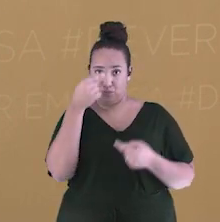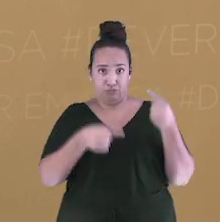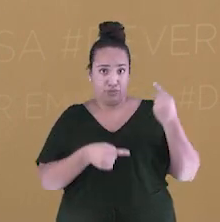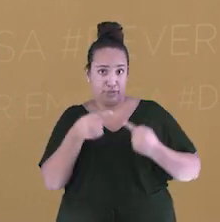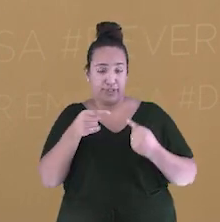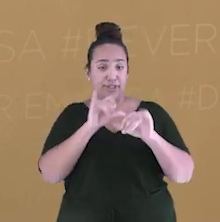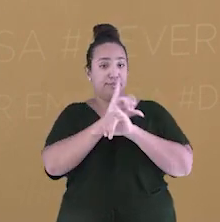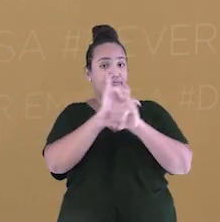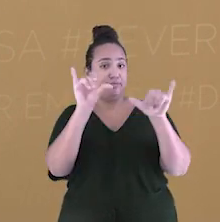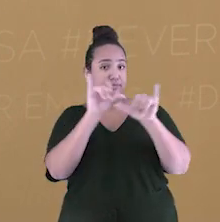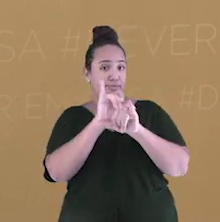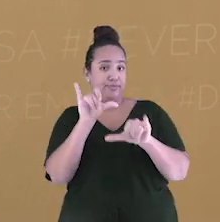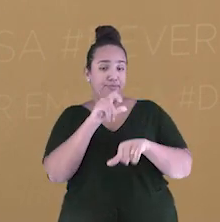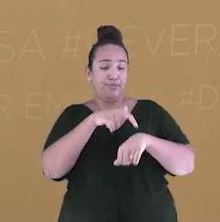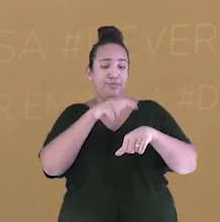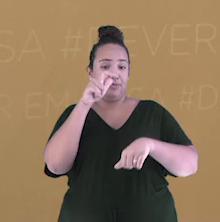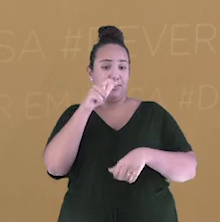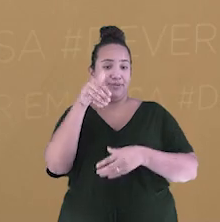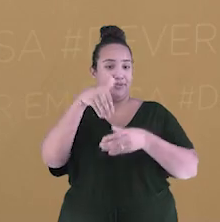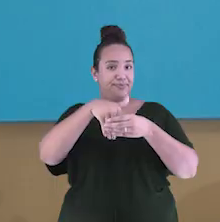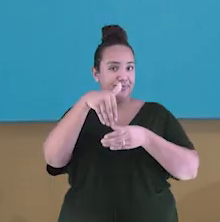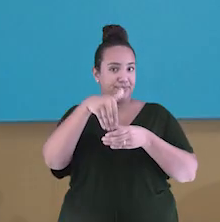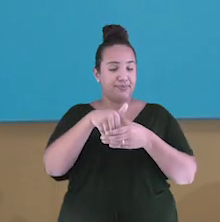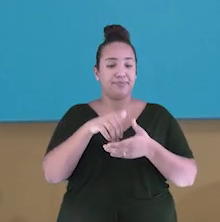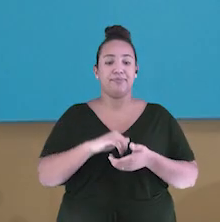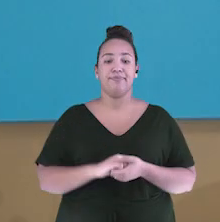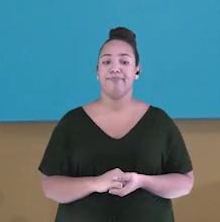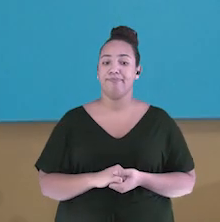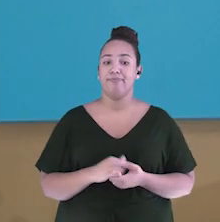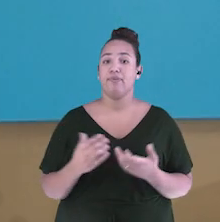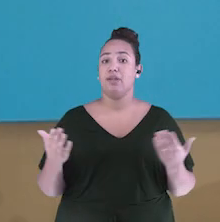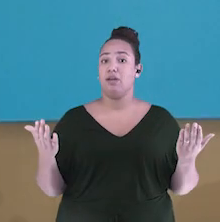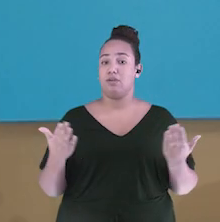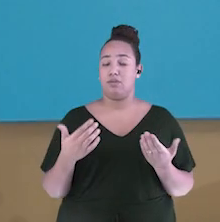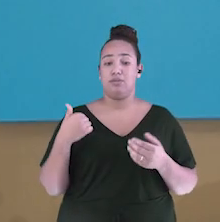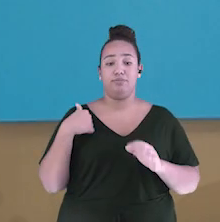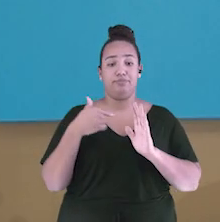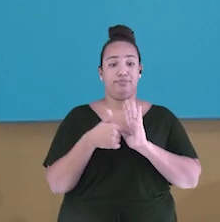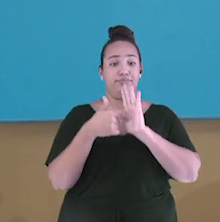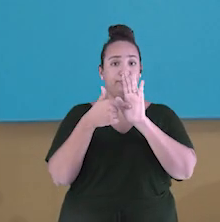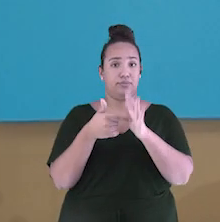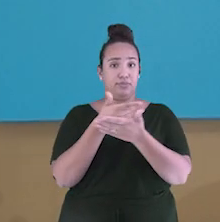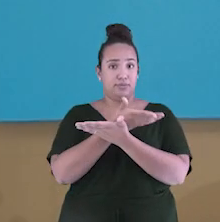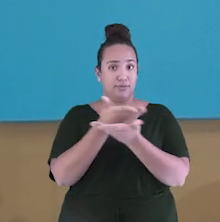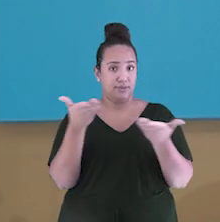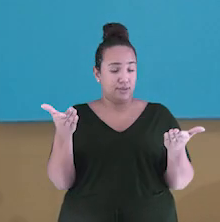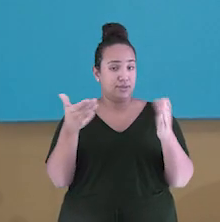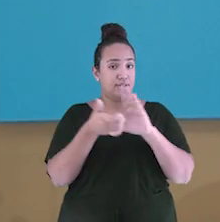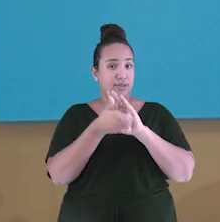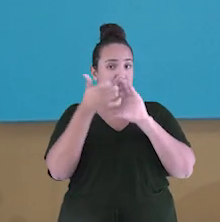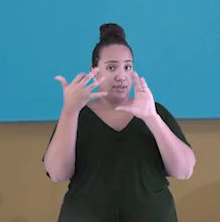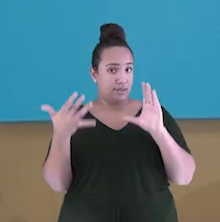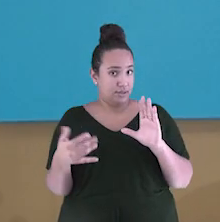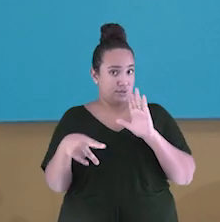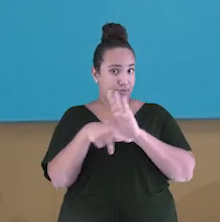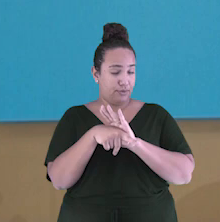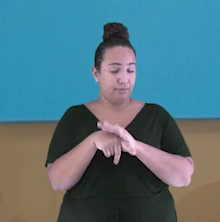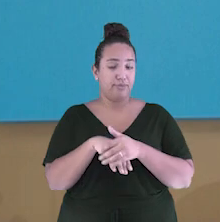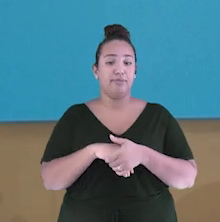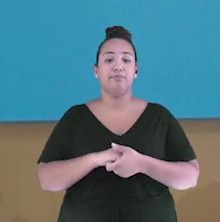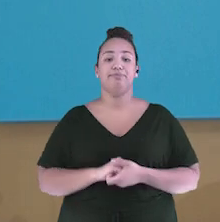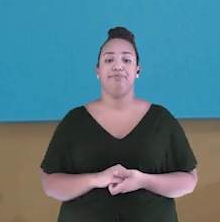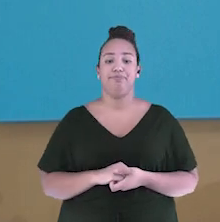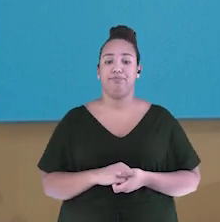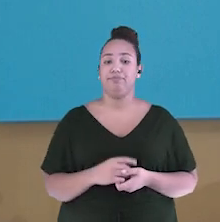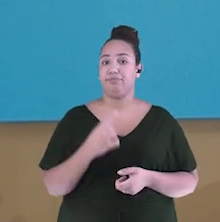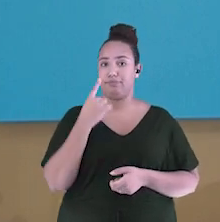políticos e partidos em épocas de eleições. Agora eu vou apresentar para vocês as características de um folheto.